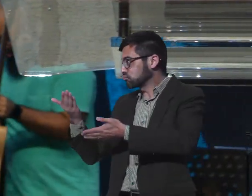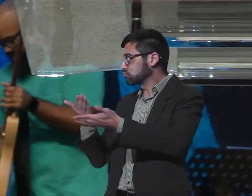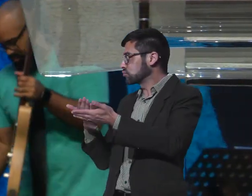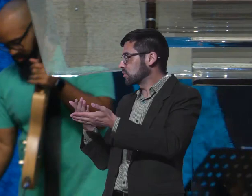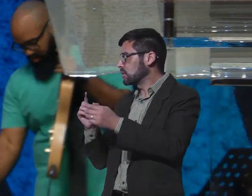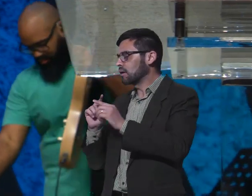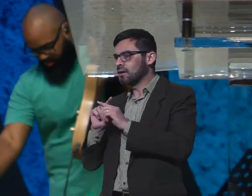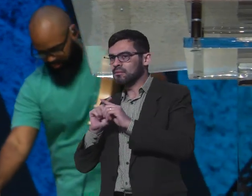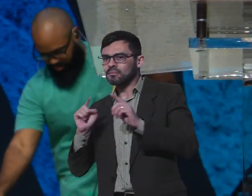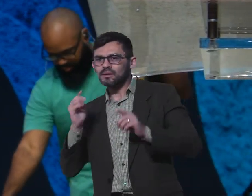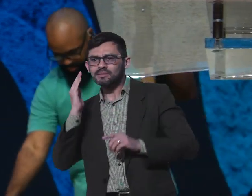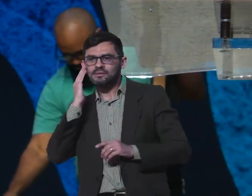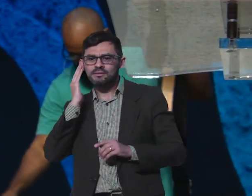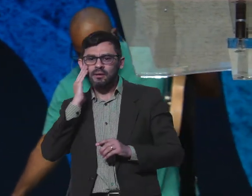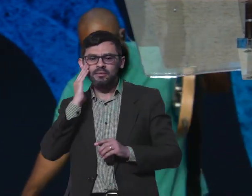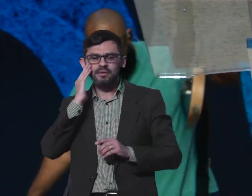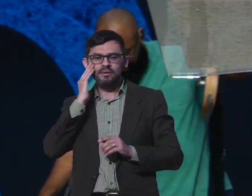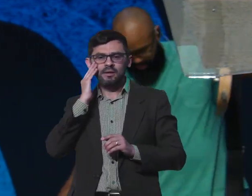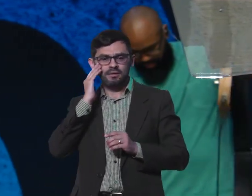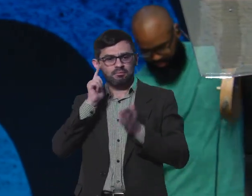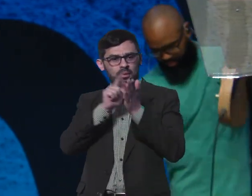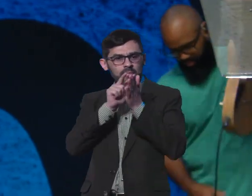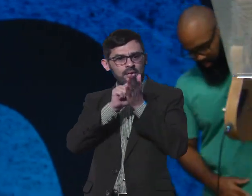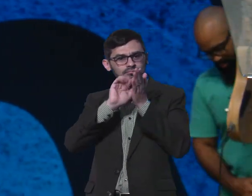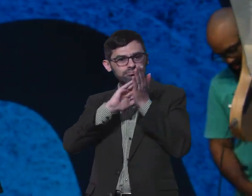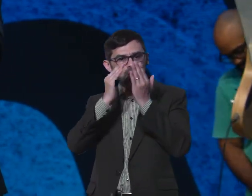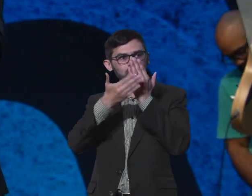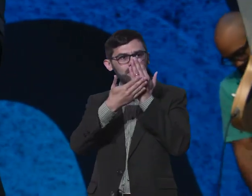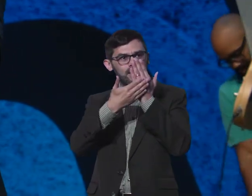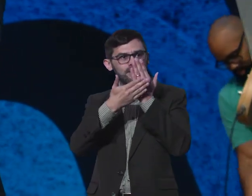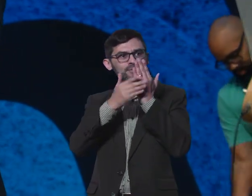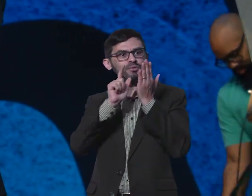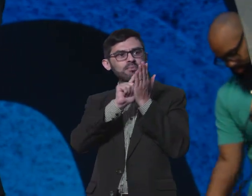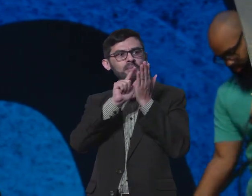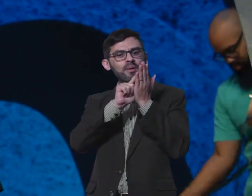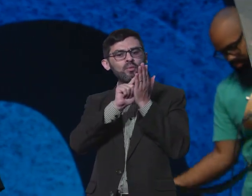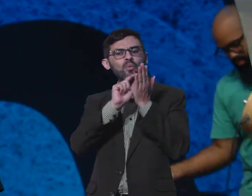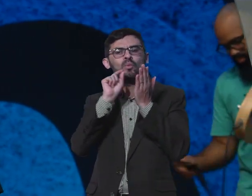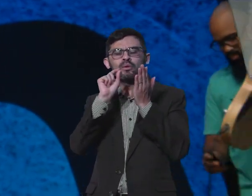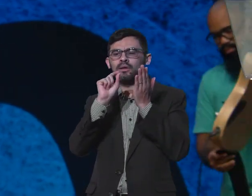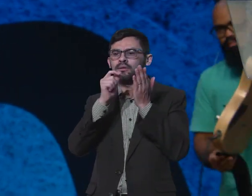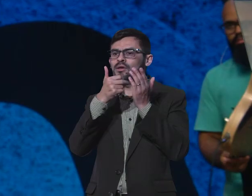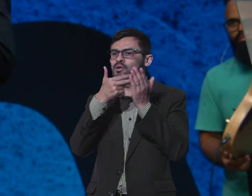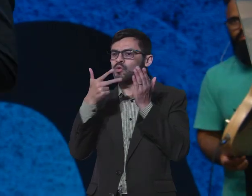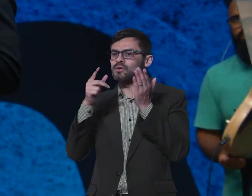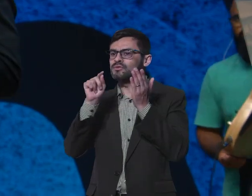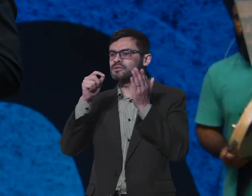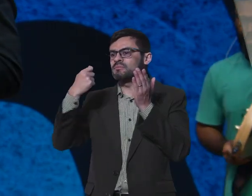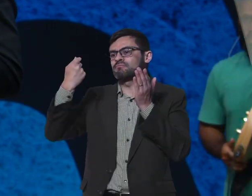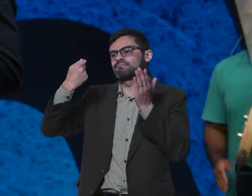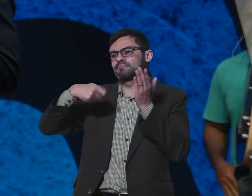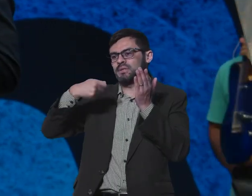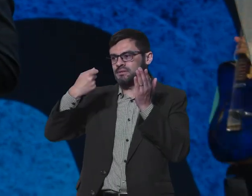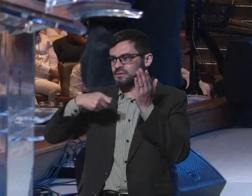Mas sabe, essa parte de trás pode ser algo que você precisa.